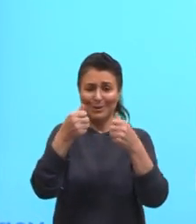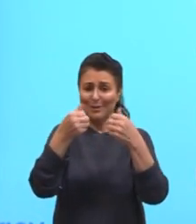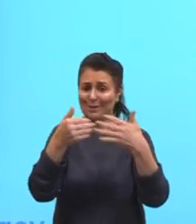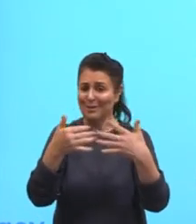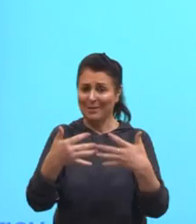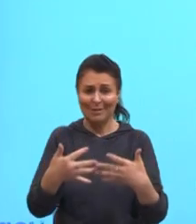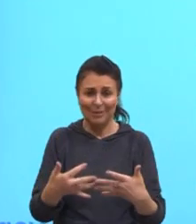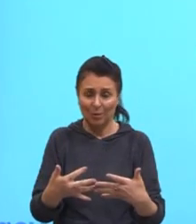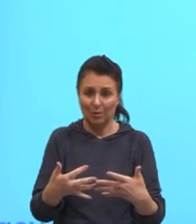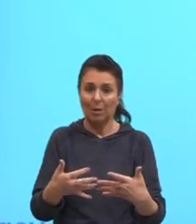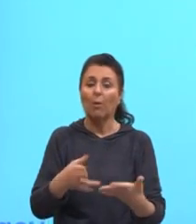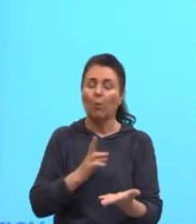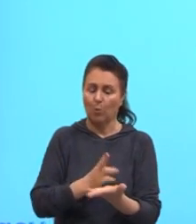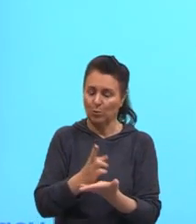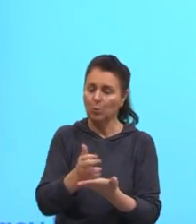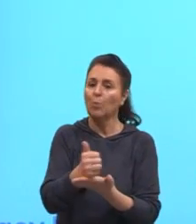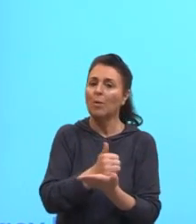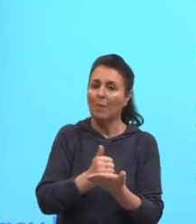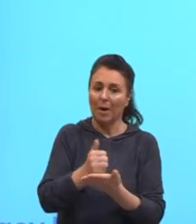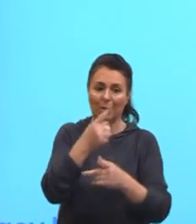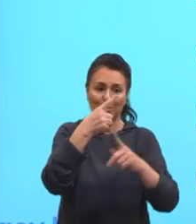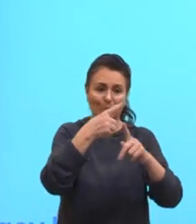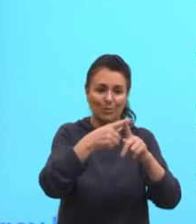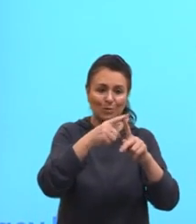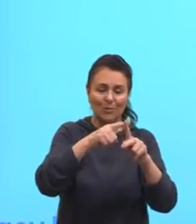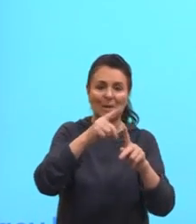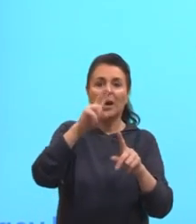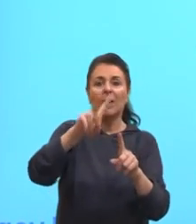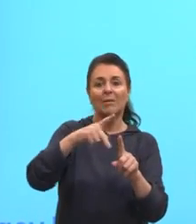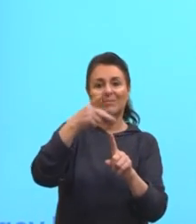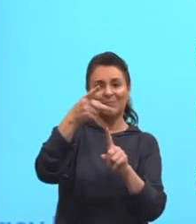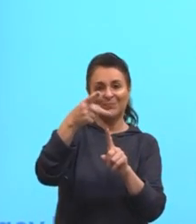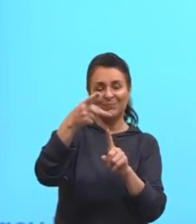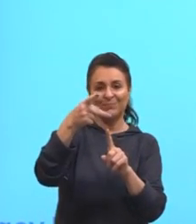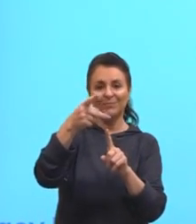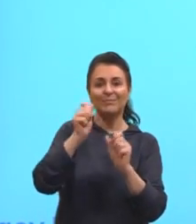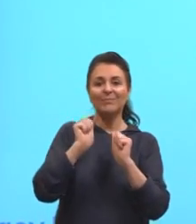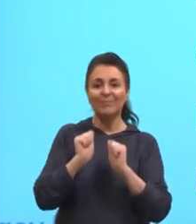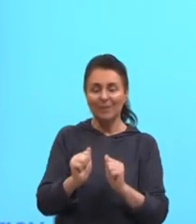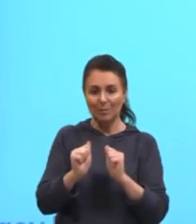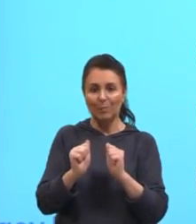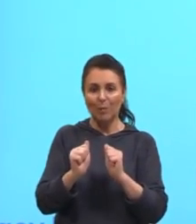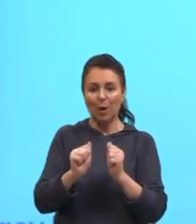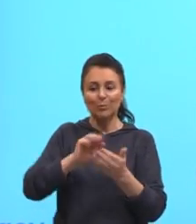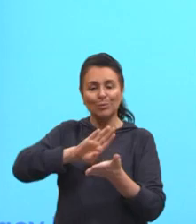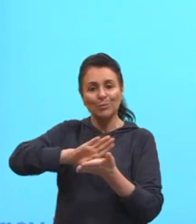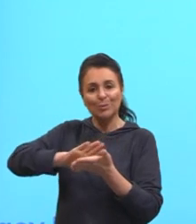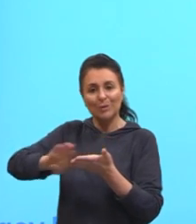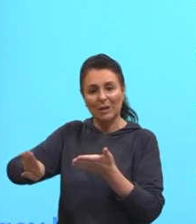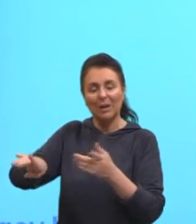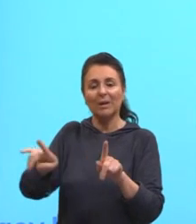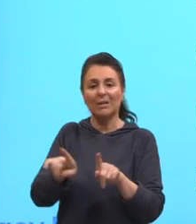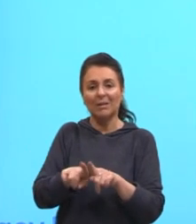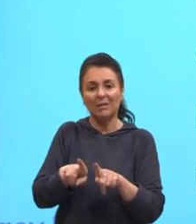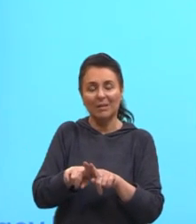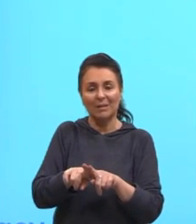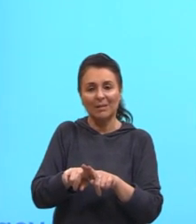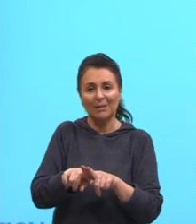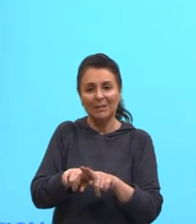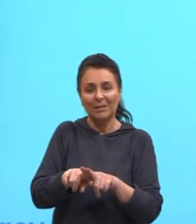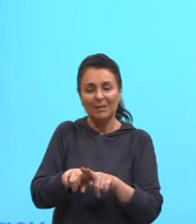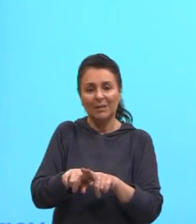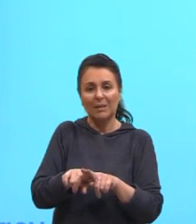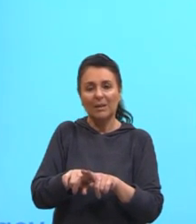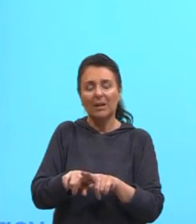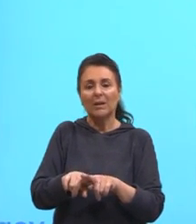que mantém a base multiplique os expoentes então aqui eu posso eliminar também né